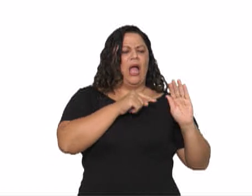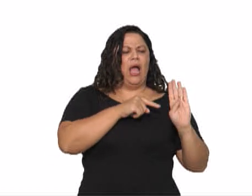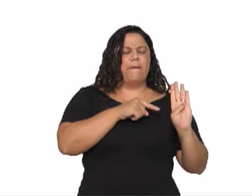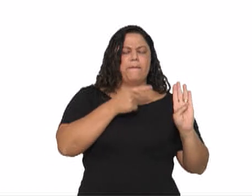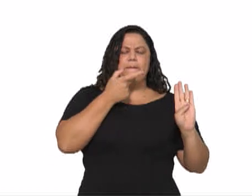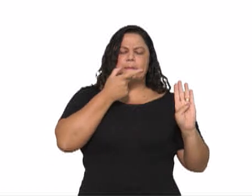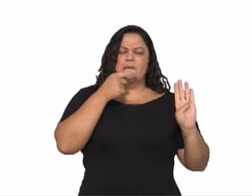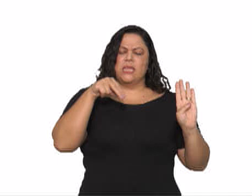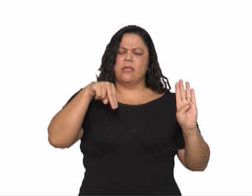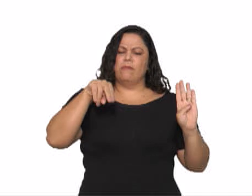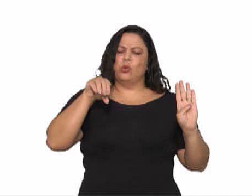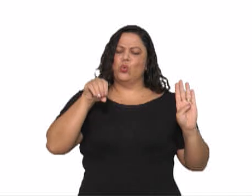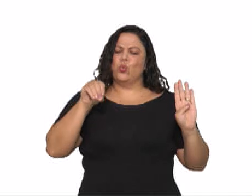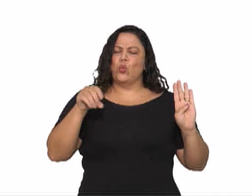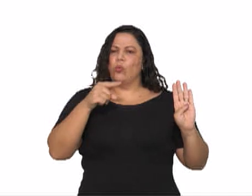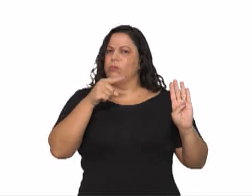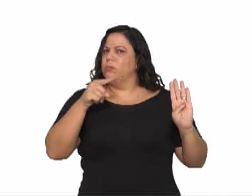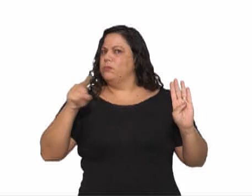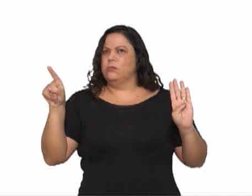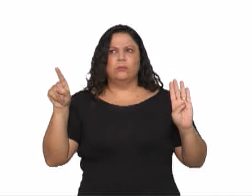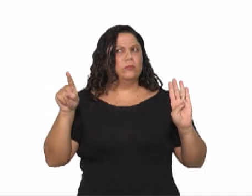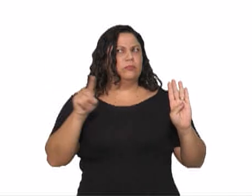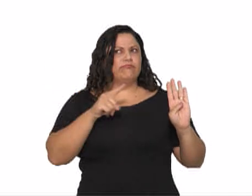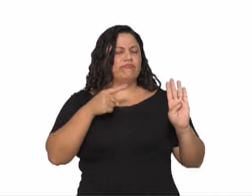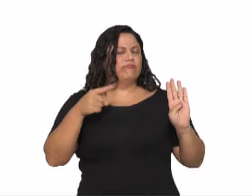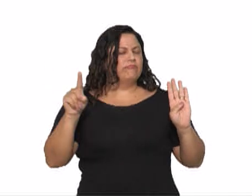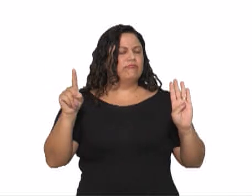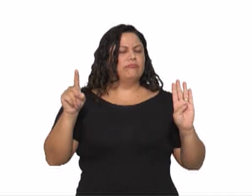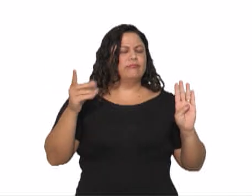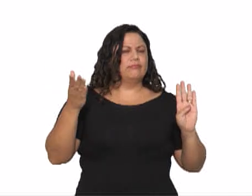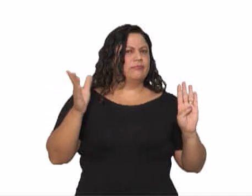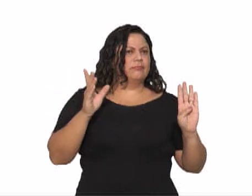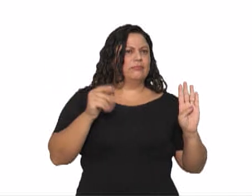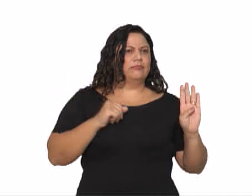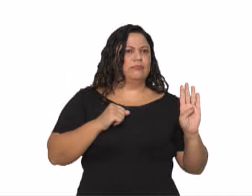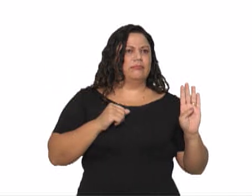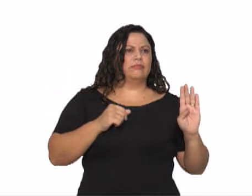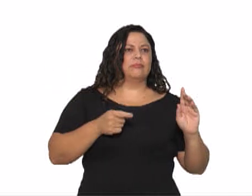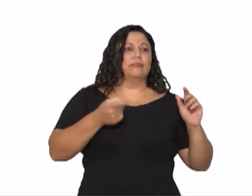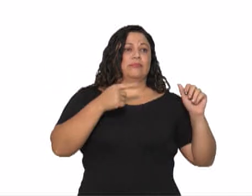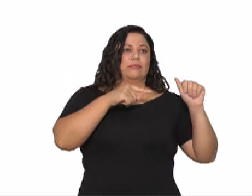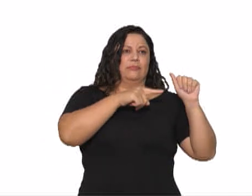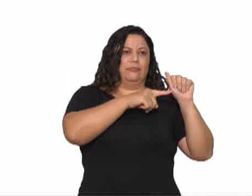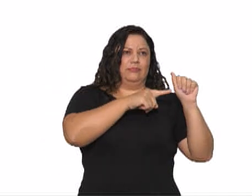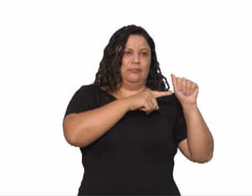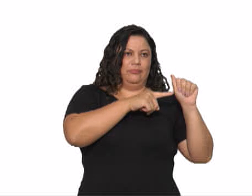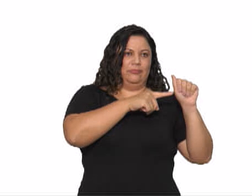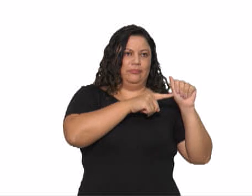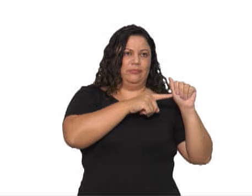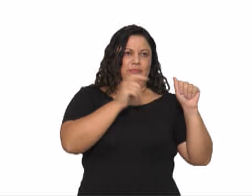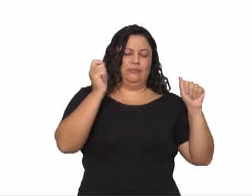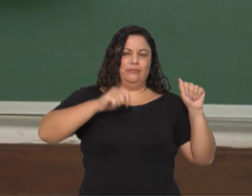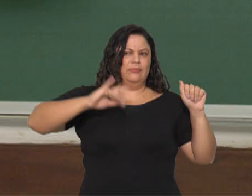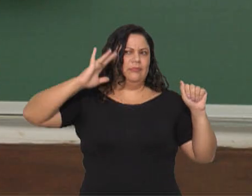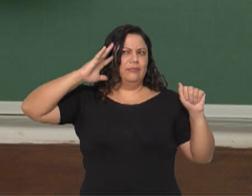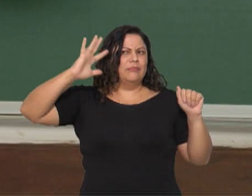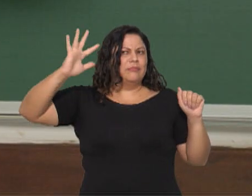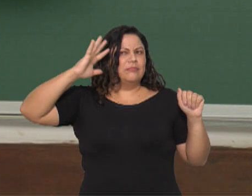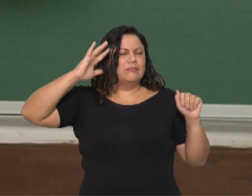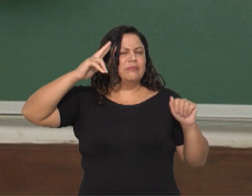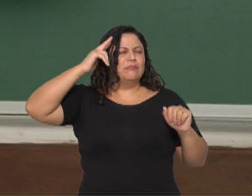negando? Al revés, as condicionais expressam desejo, conselho, hipóteses,